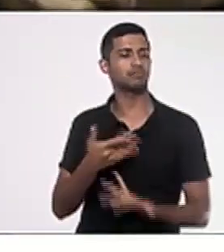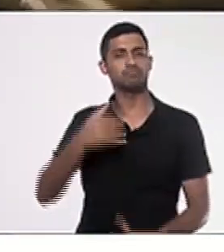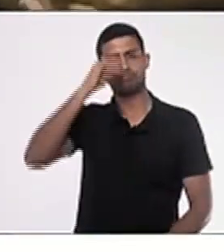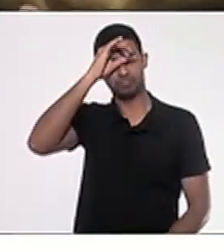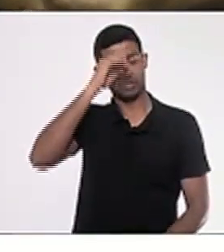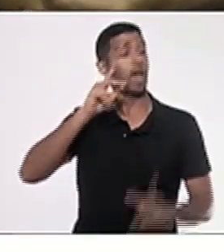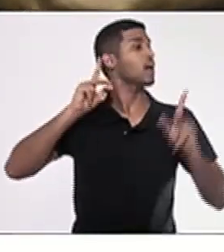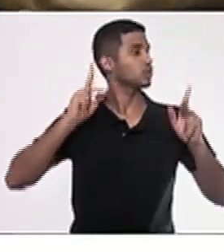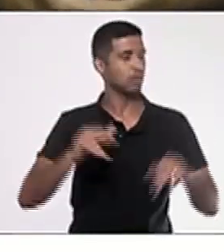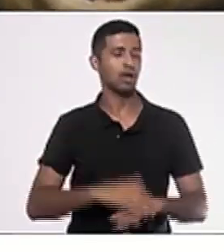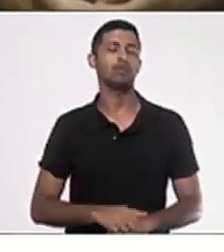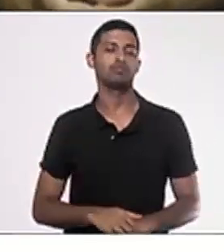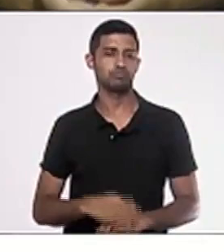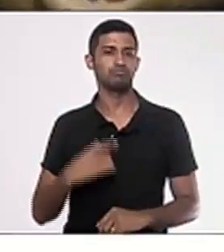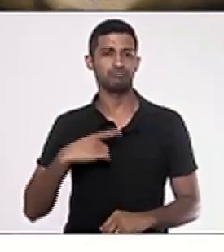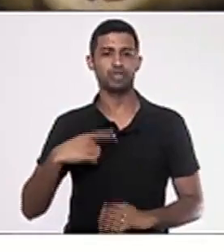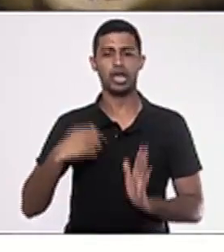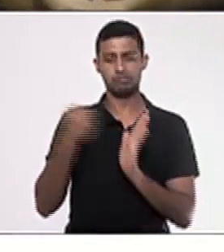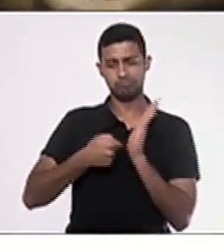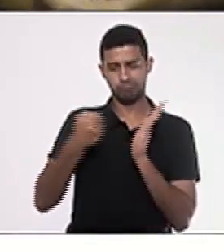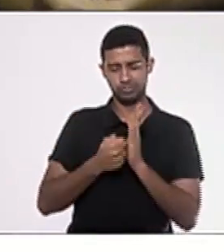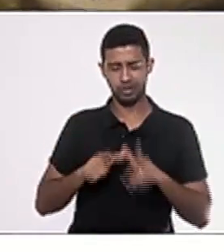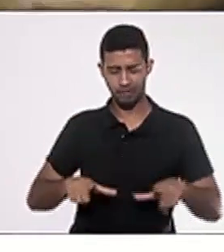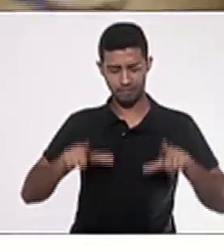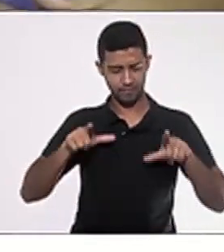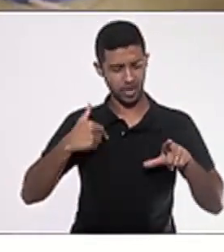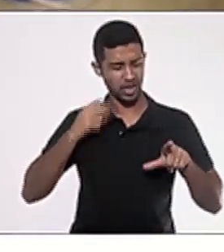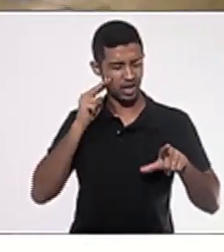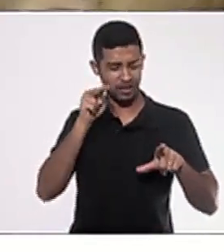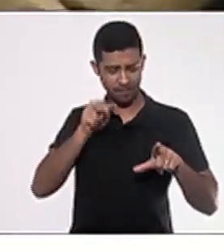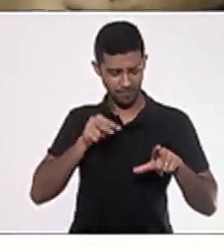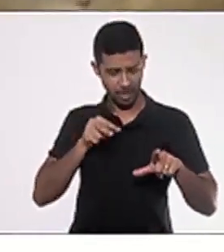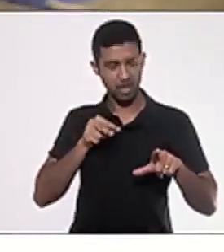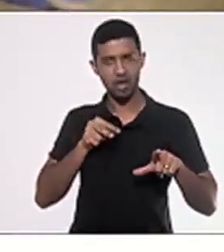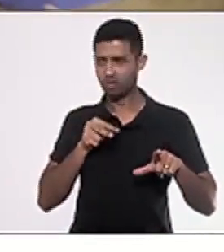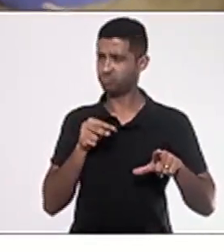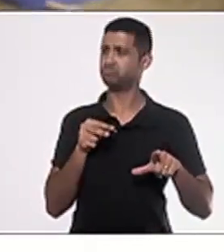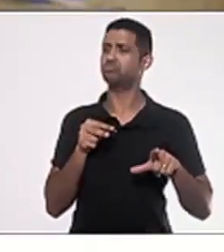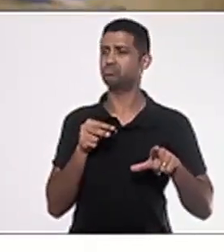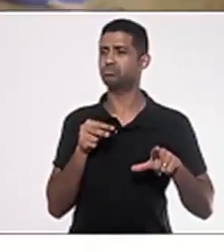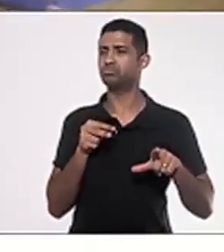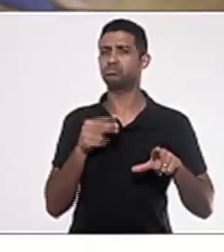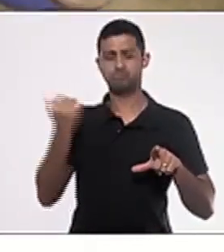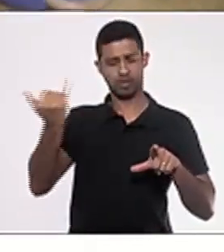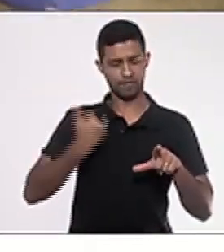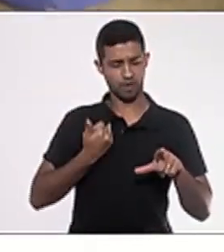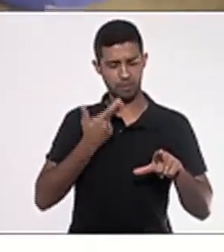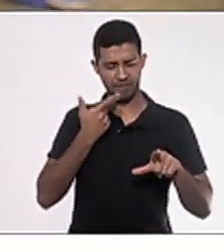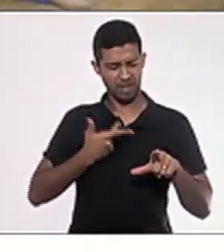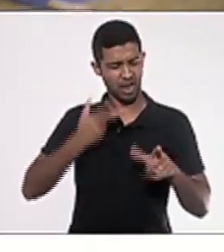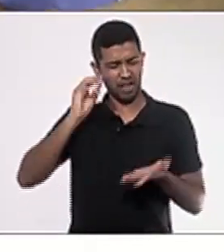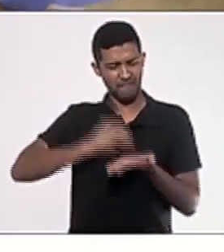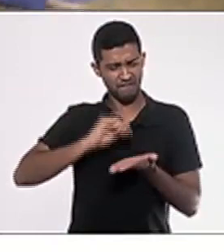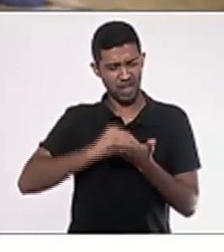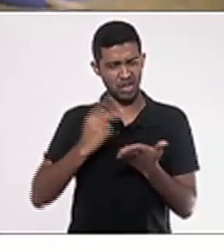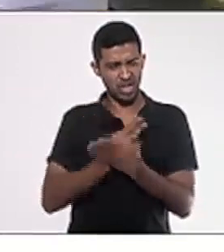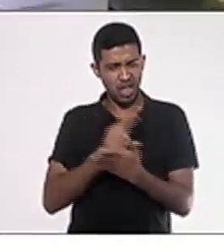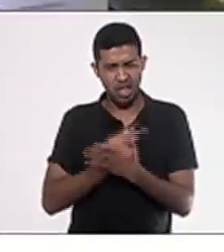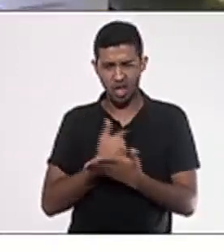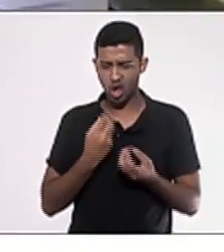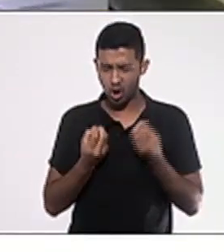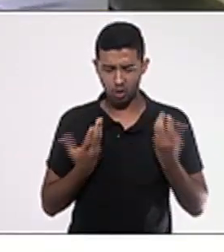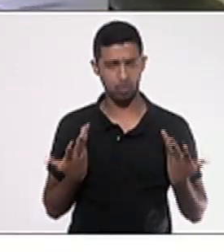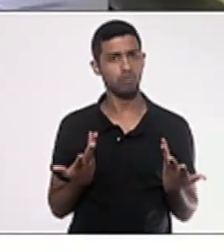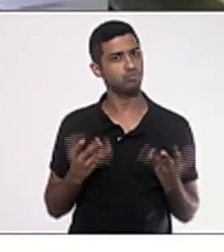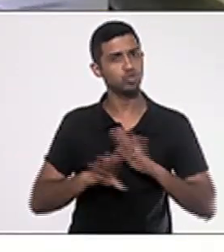Vem a cobrança, e aí, quando ele vai informar, ele é notificado de que... Quando ele vai buscar a informação, ele é notificado de que há uma irregularidade. É